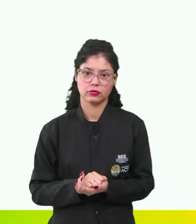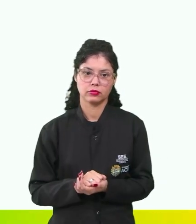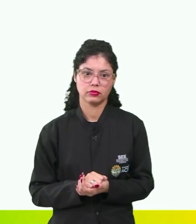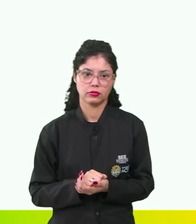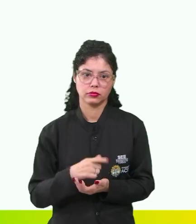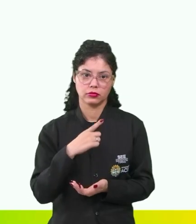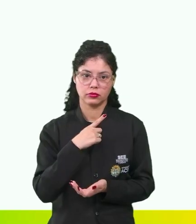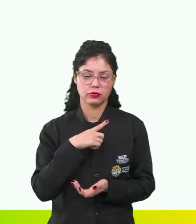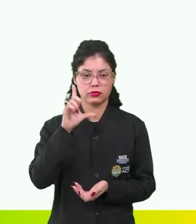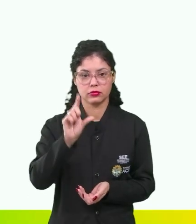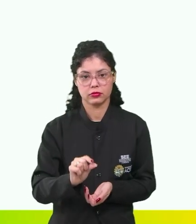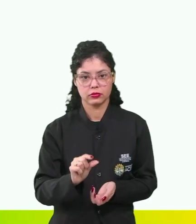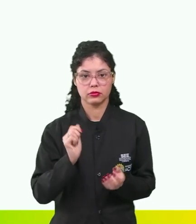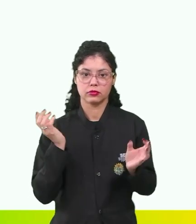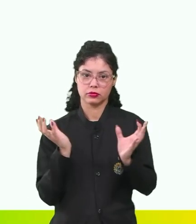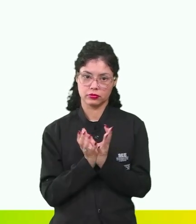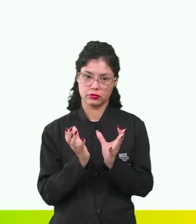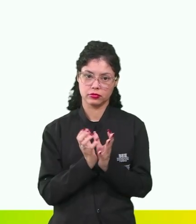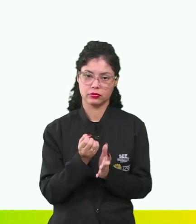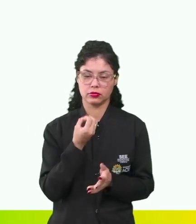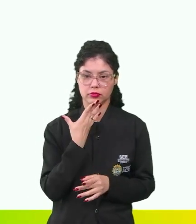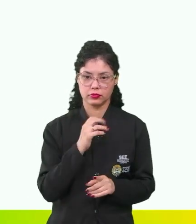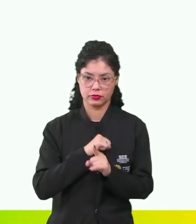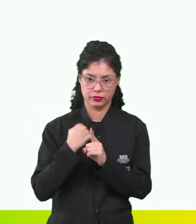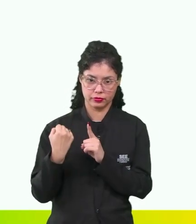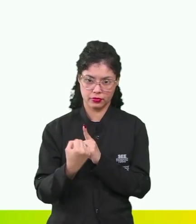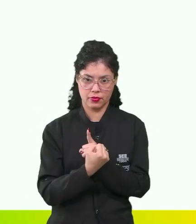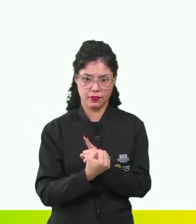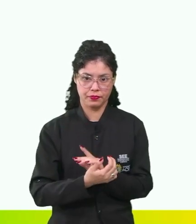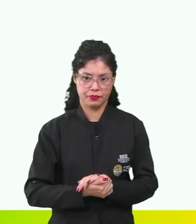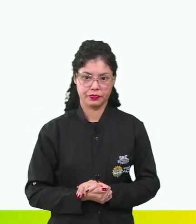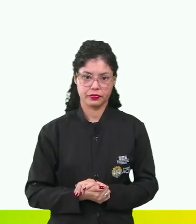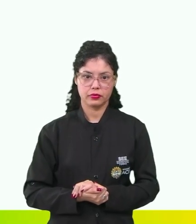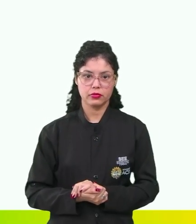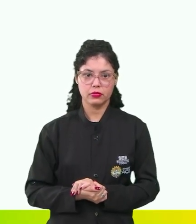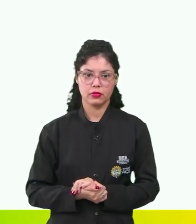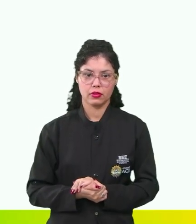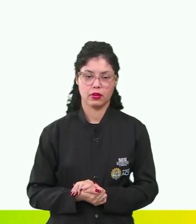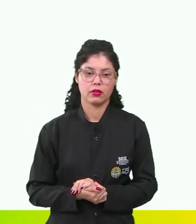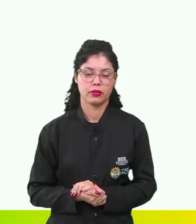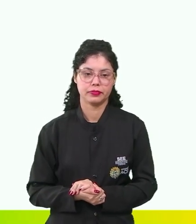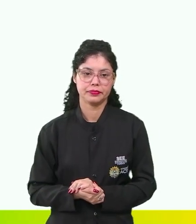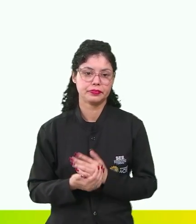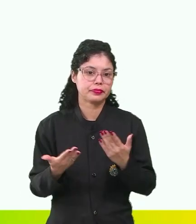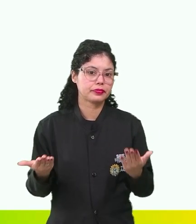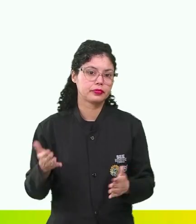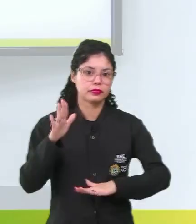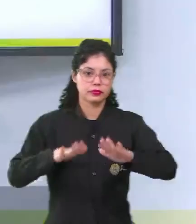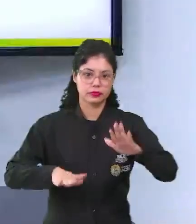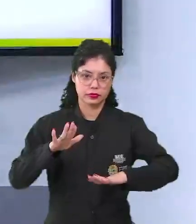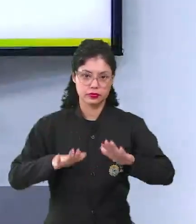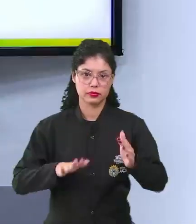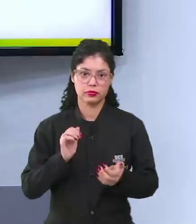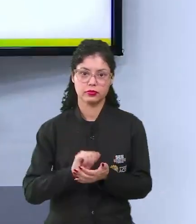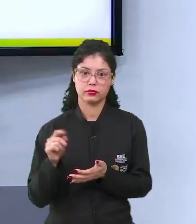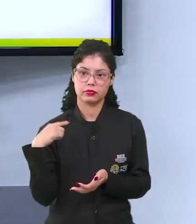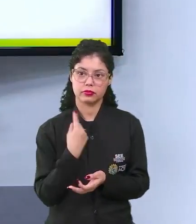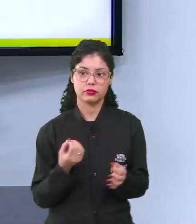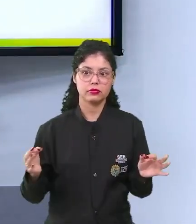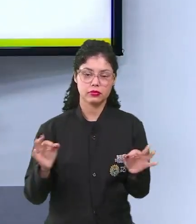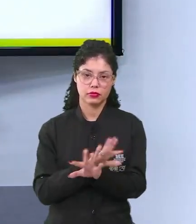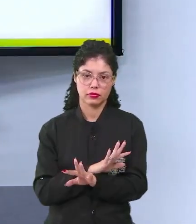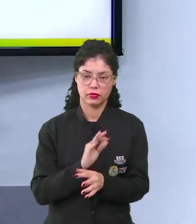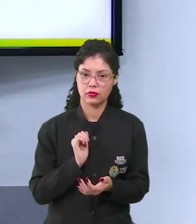das experiências humanas e enfraquece o senso de comunidade e bem-estar social. Então, muitas vezes, a gente acaba